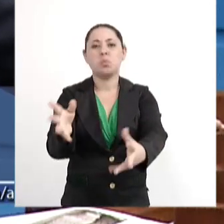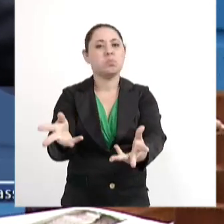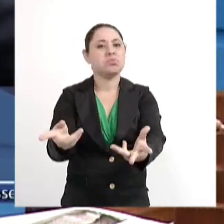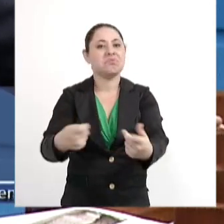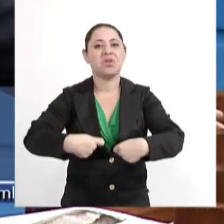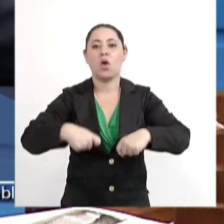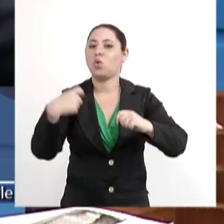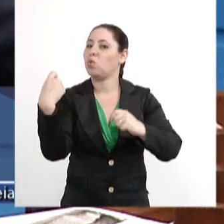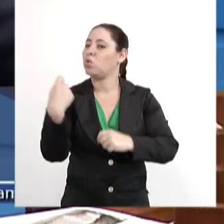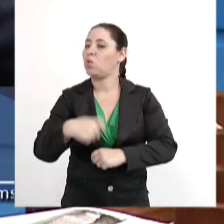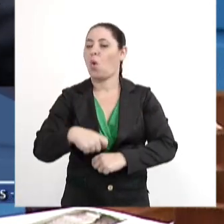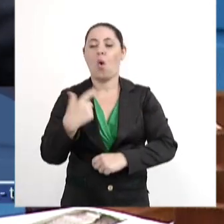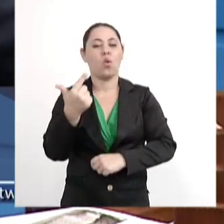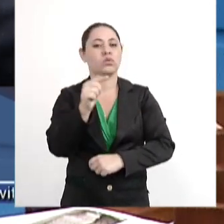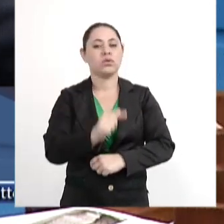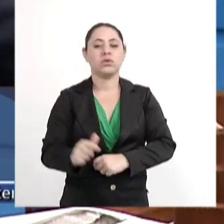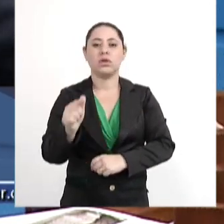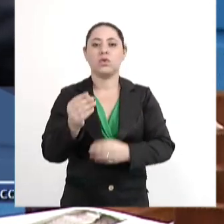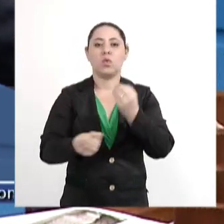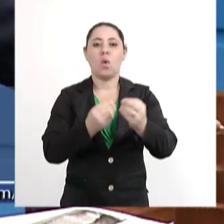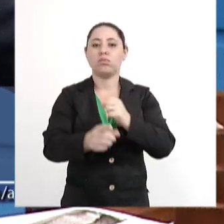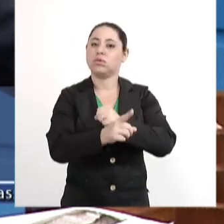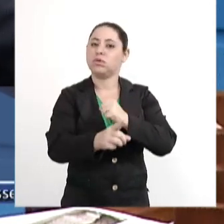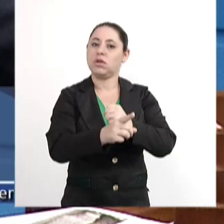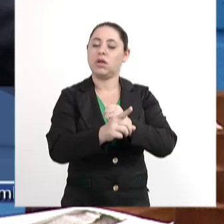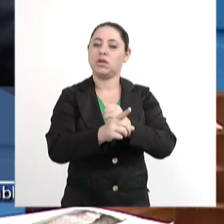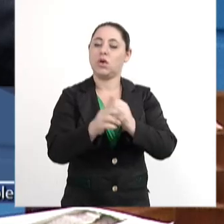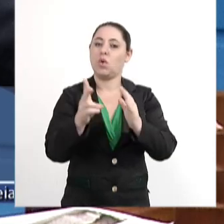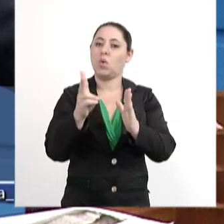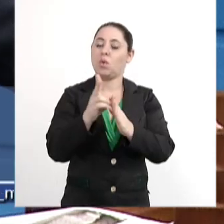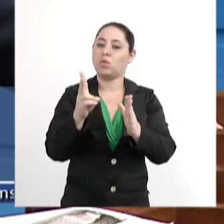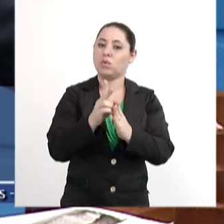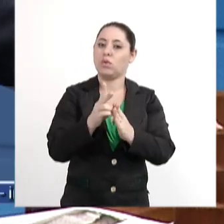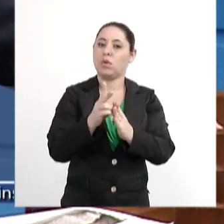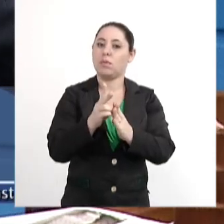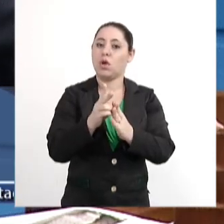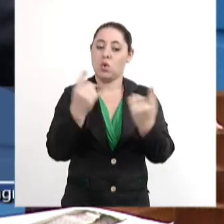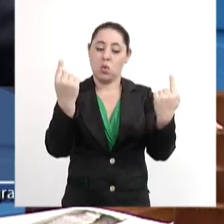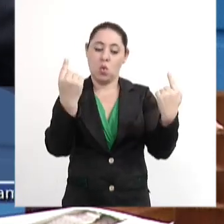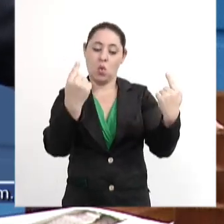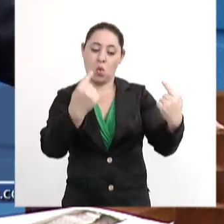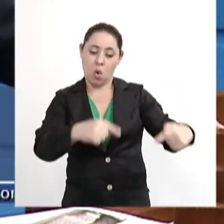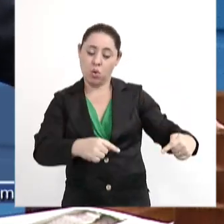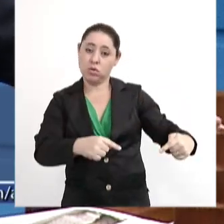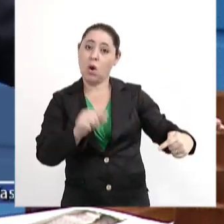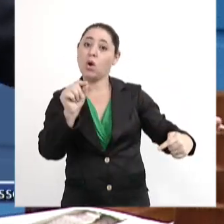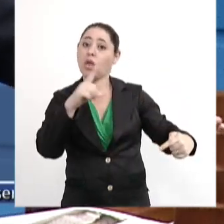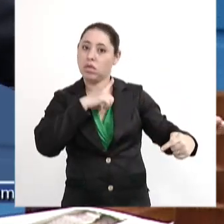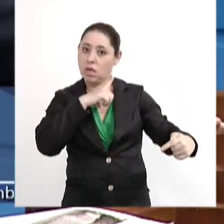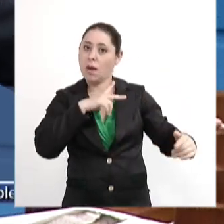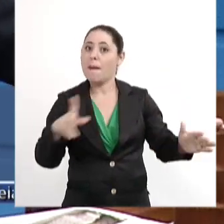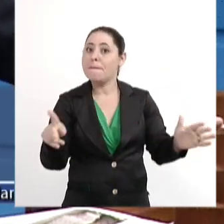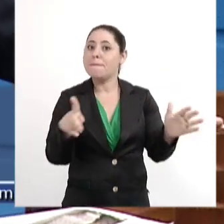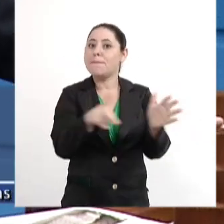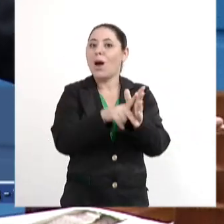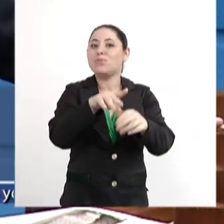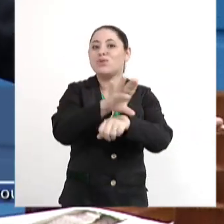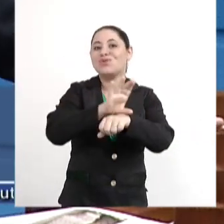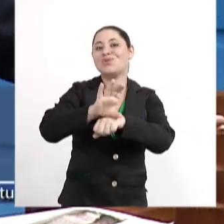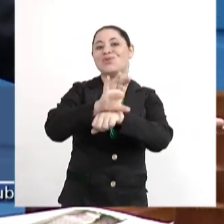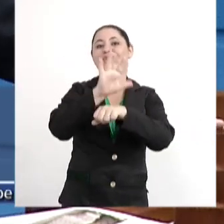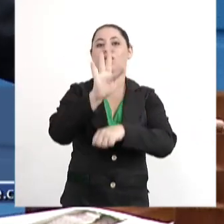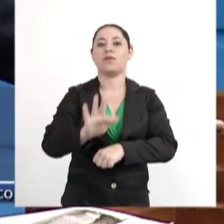lidar com a questão indígena, né? Inclusive contra aquilo que está previsto na própria